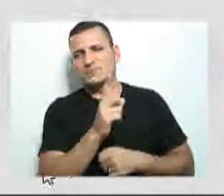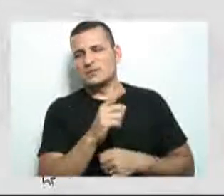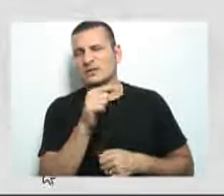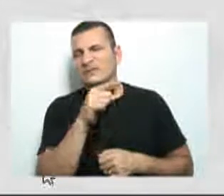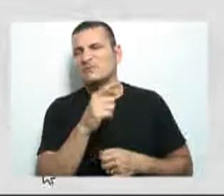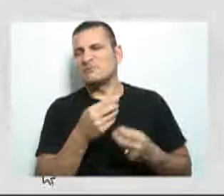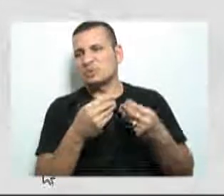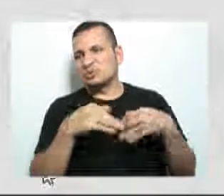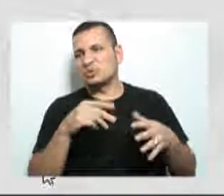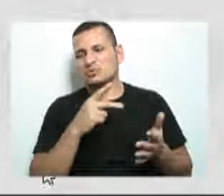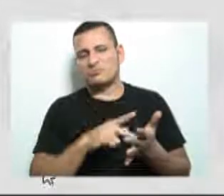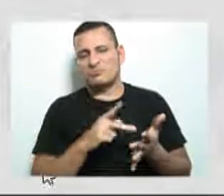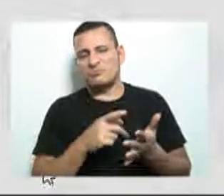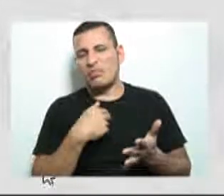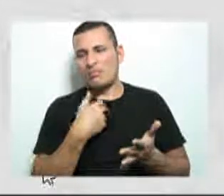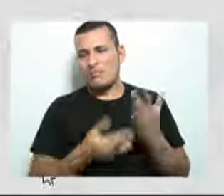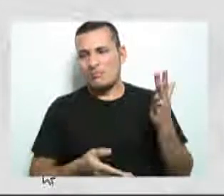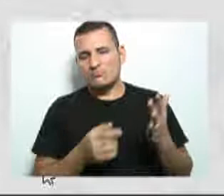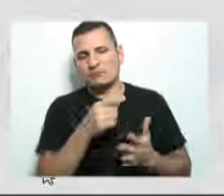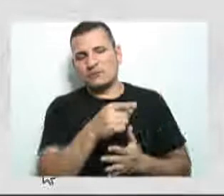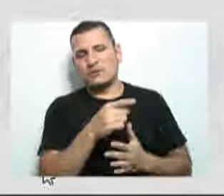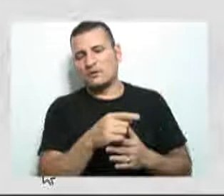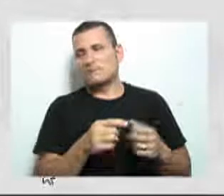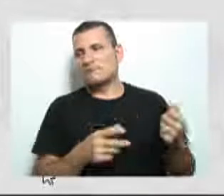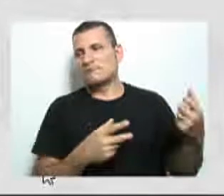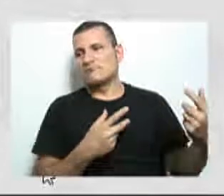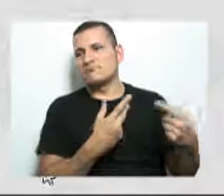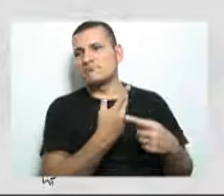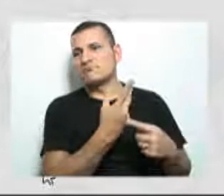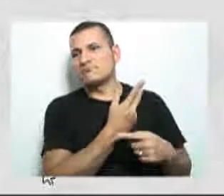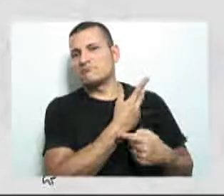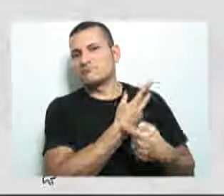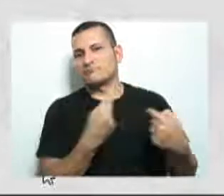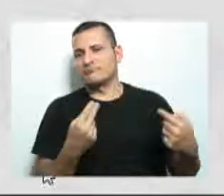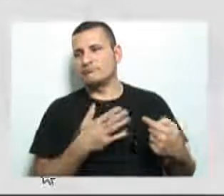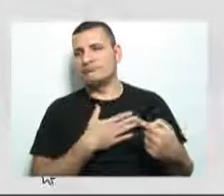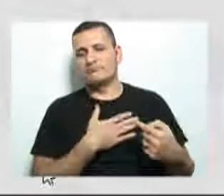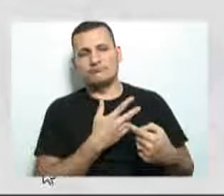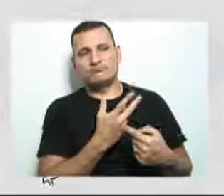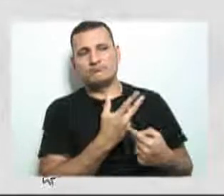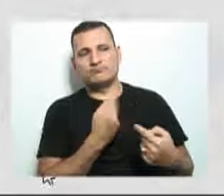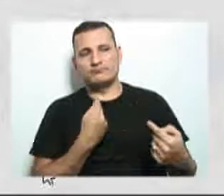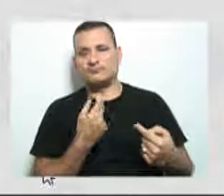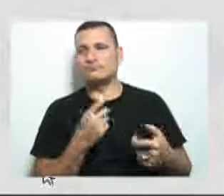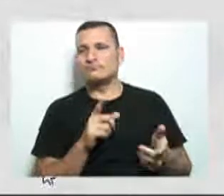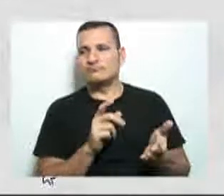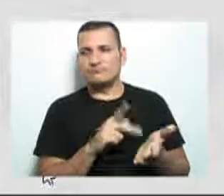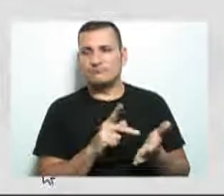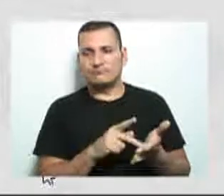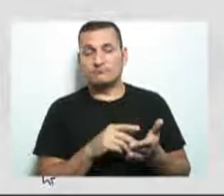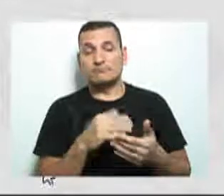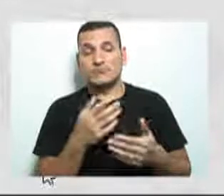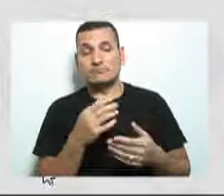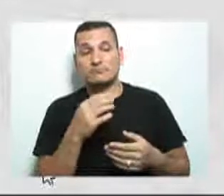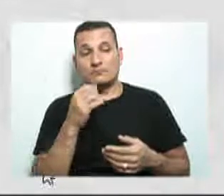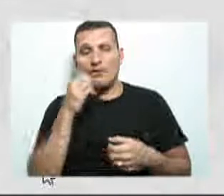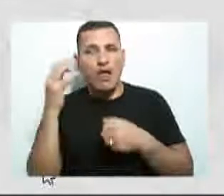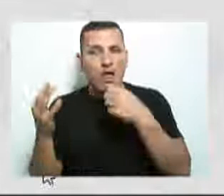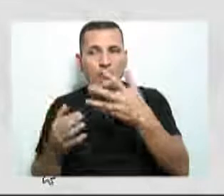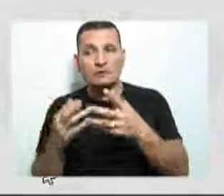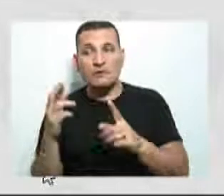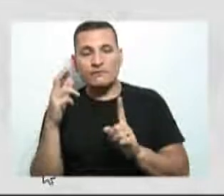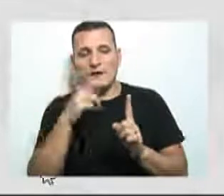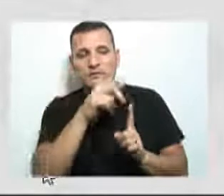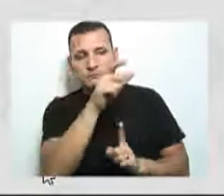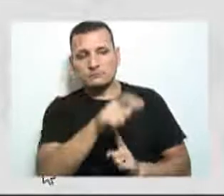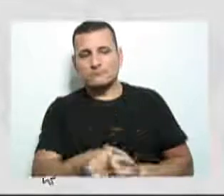negociação com ele e me saí muito mal, ele levou vantagem sobre tudo, não cedeu em nada, pronto, ele deu sua referência para outro e isso foi